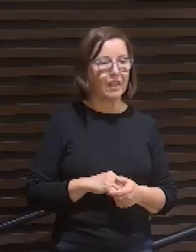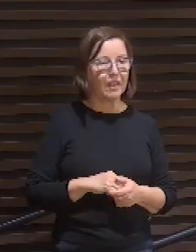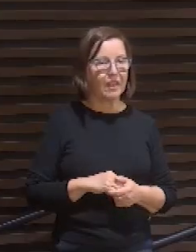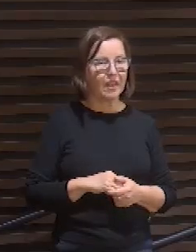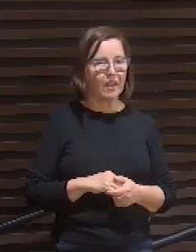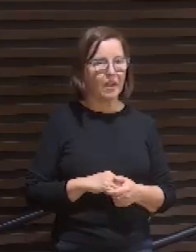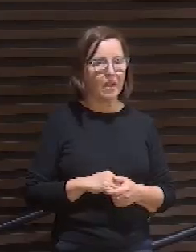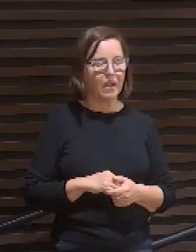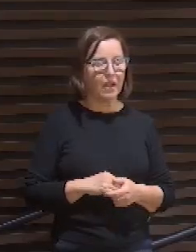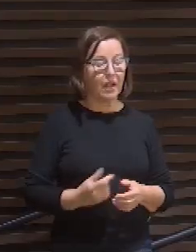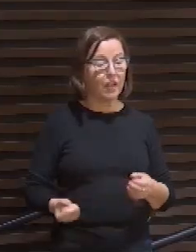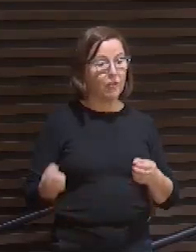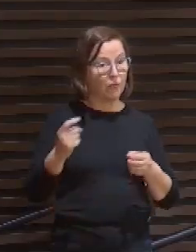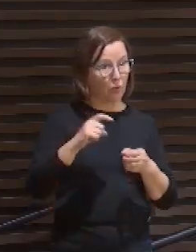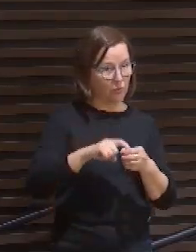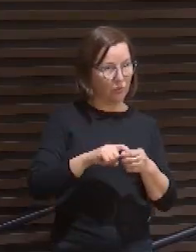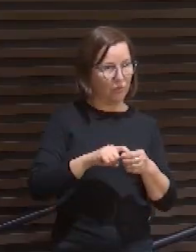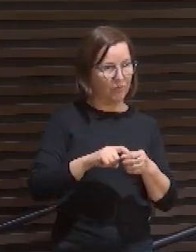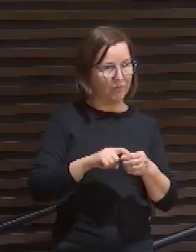Ele voltou,